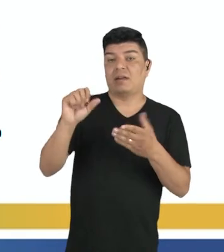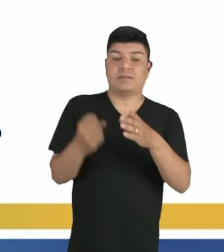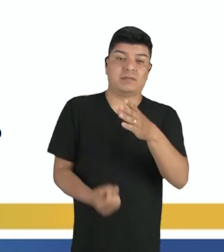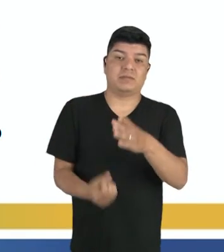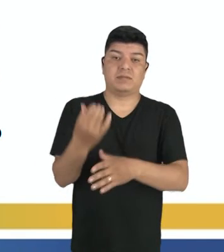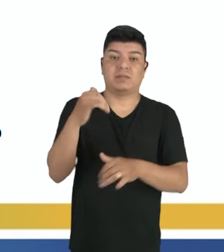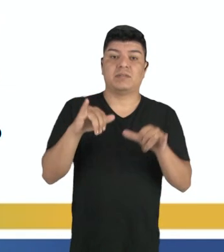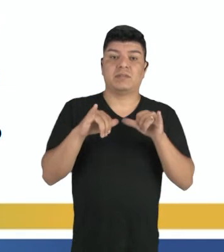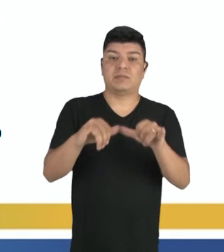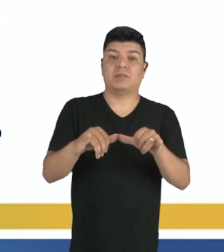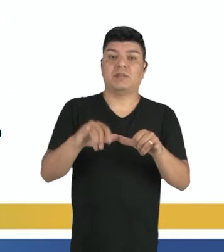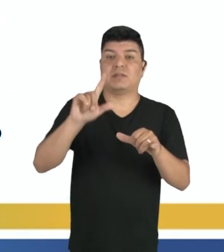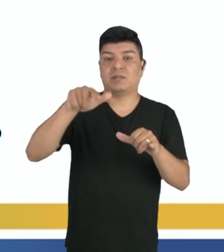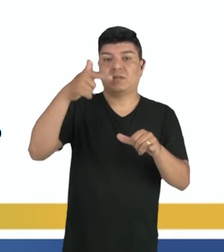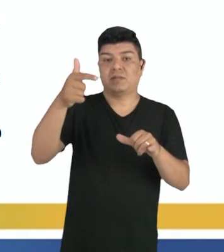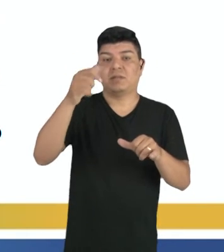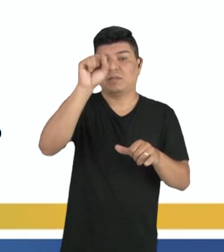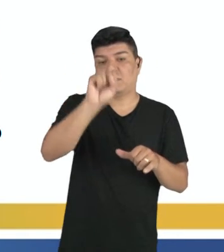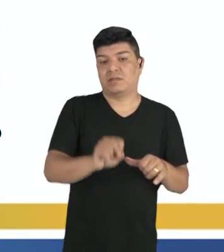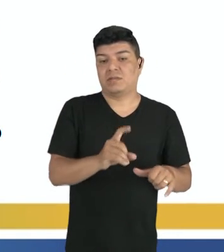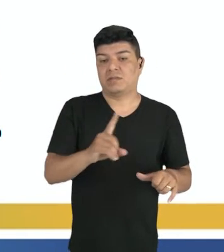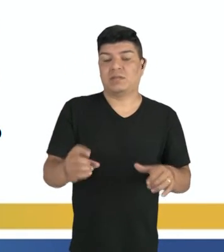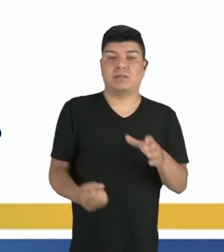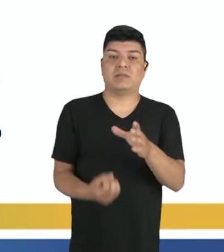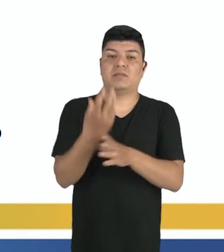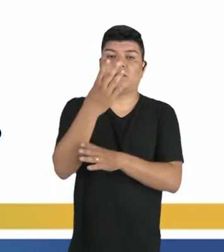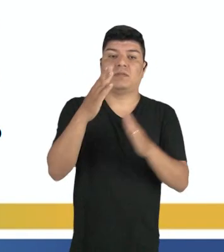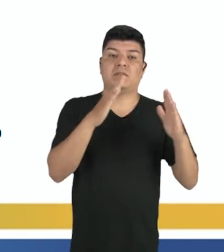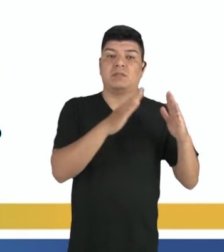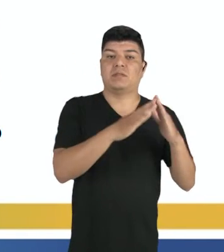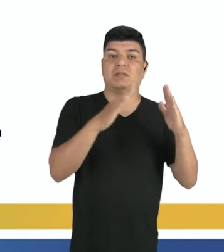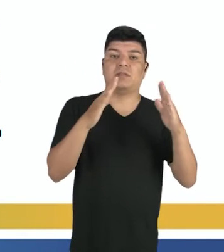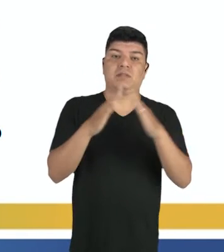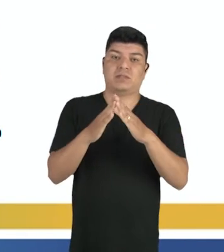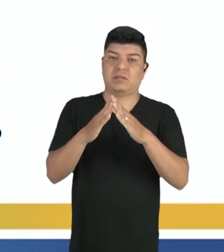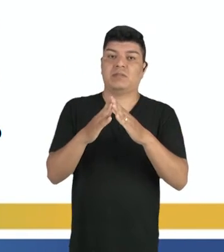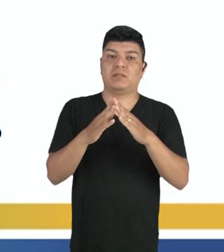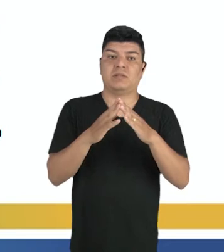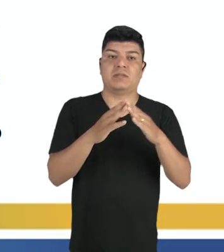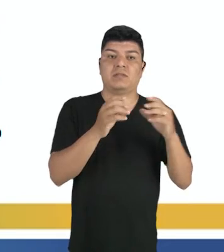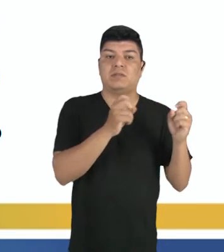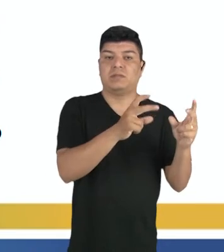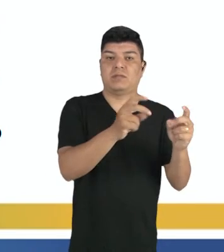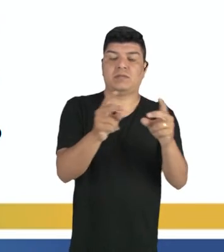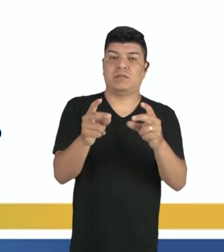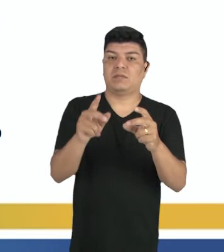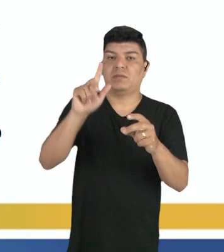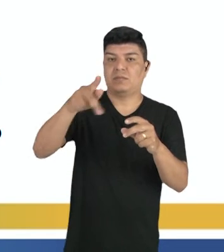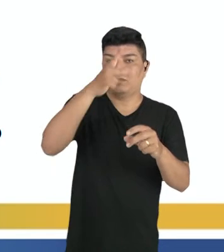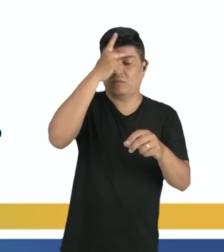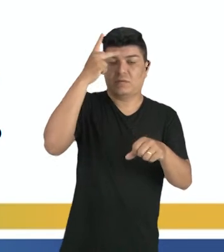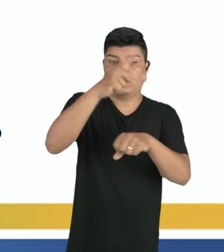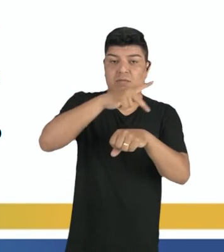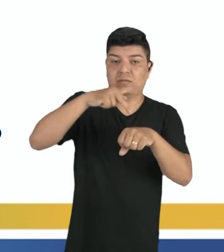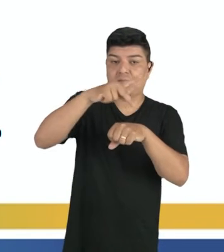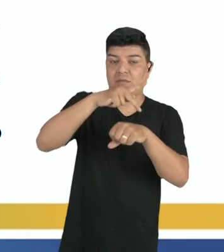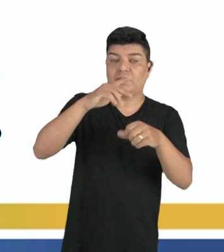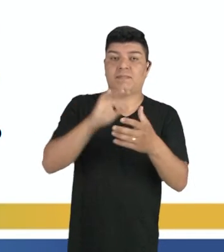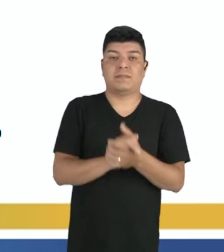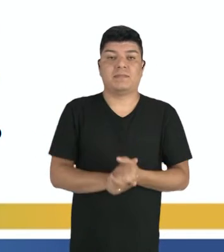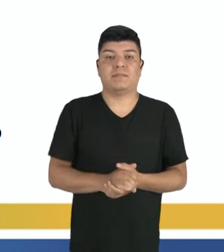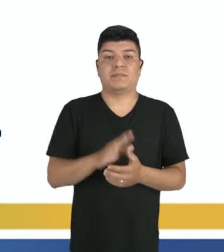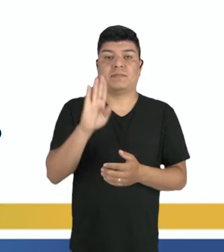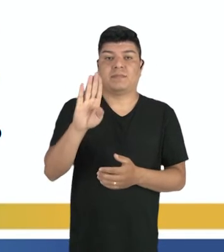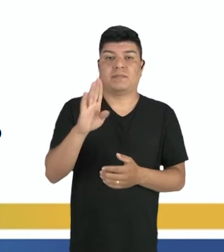de um mercado externo na região sudeste e a criação de casas de importação por imigrantes estrangeiros. Letra B,